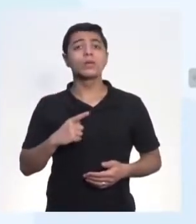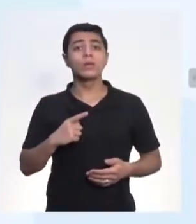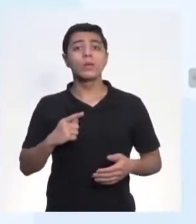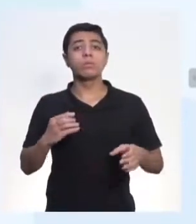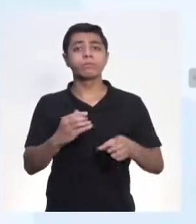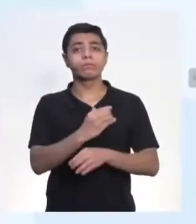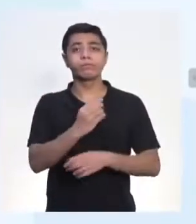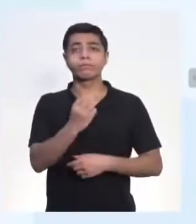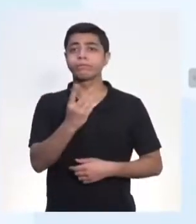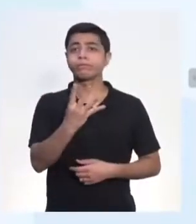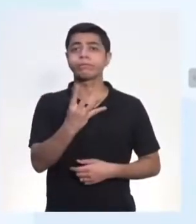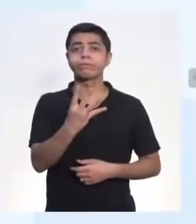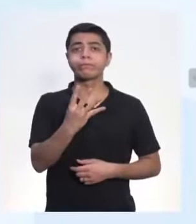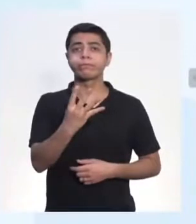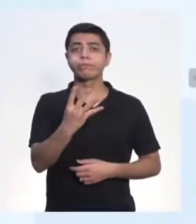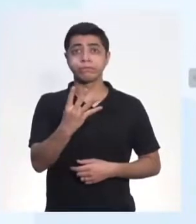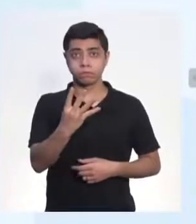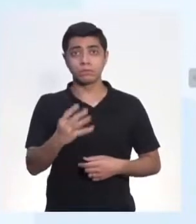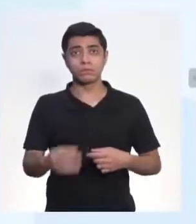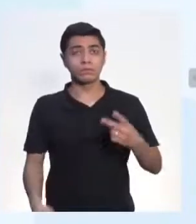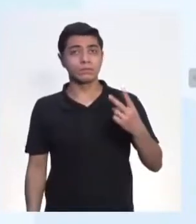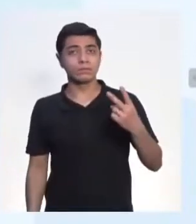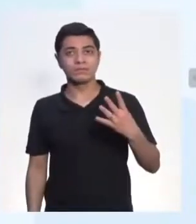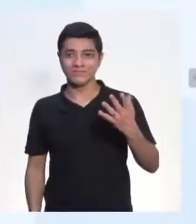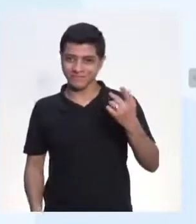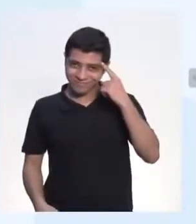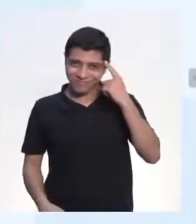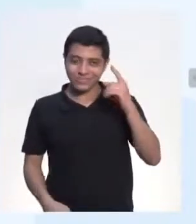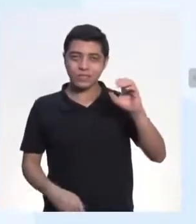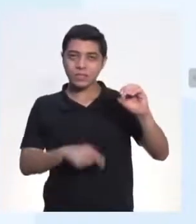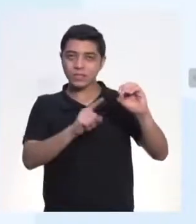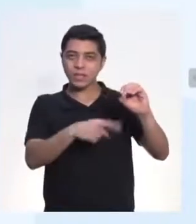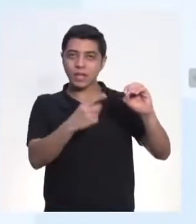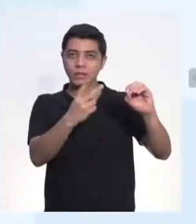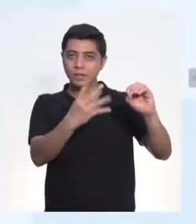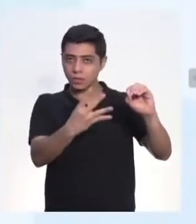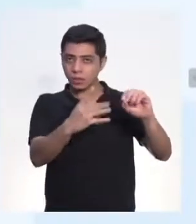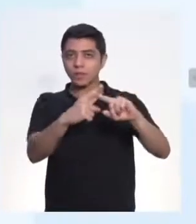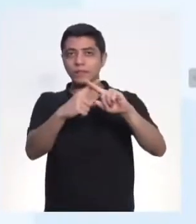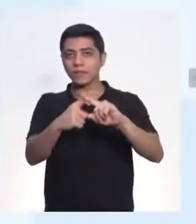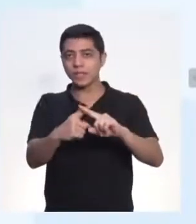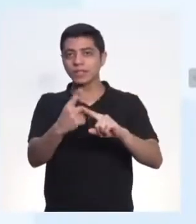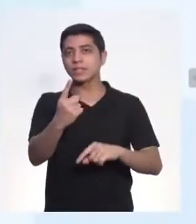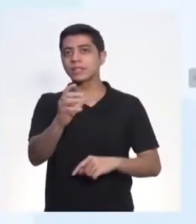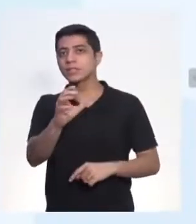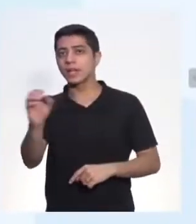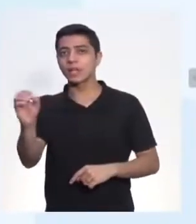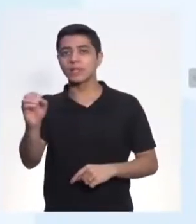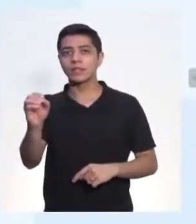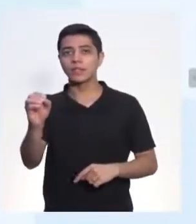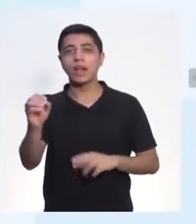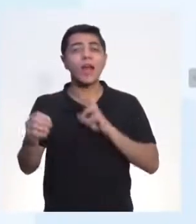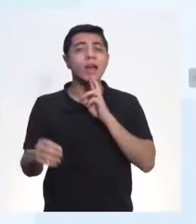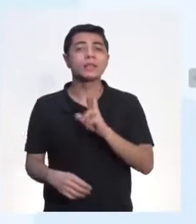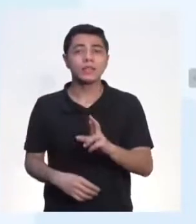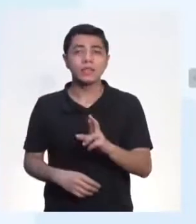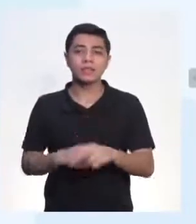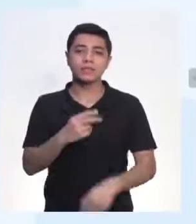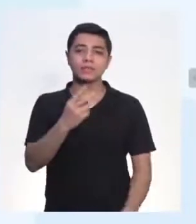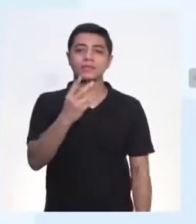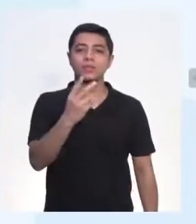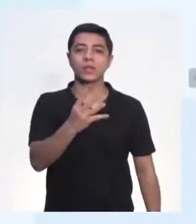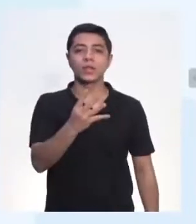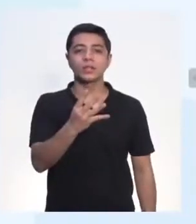eu posso voltar para a minha forma fracionária, porque são